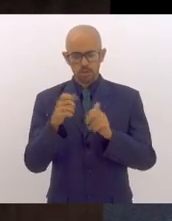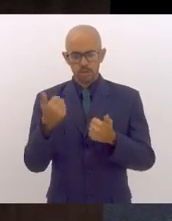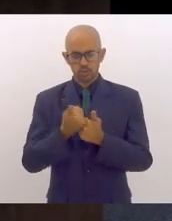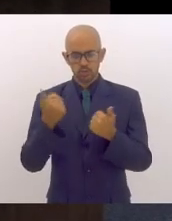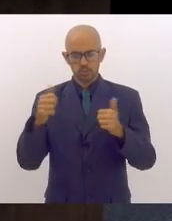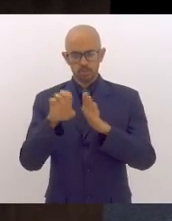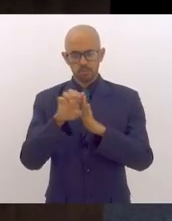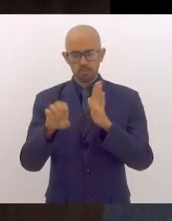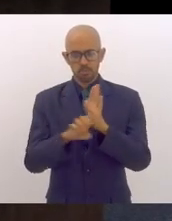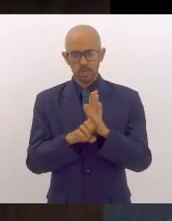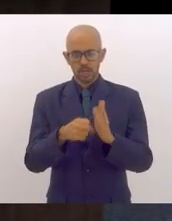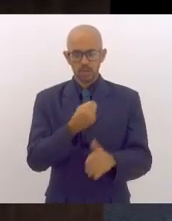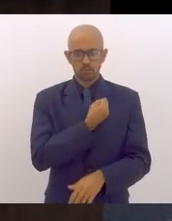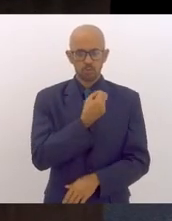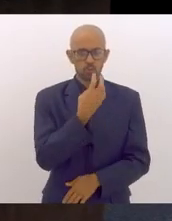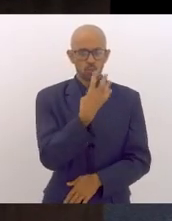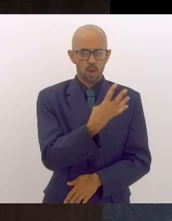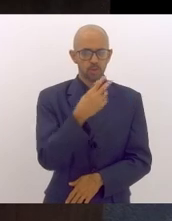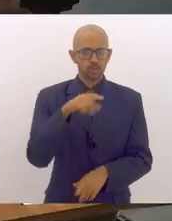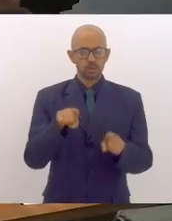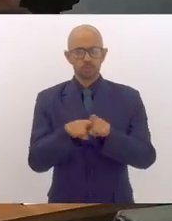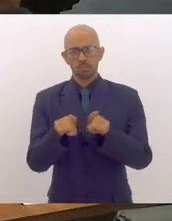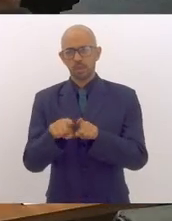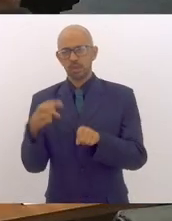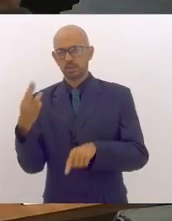emenda 4 e com subemenda a emenda 3.